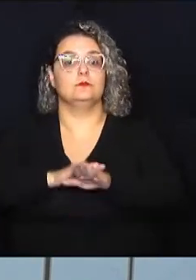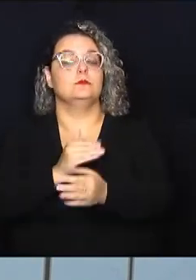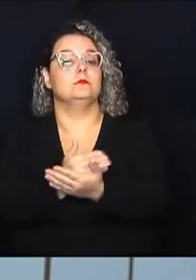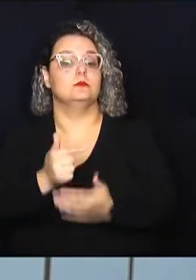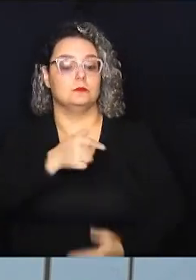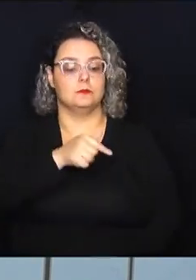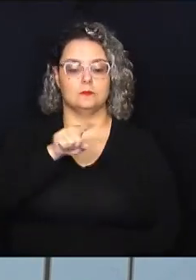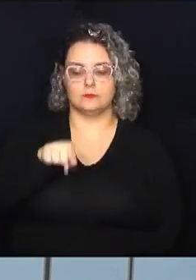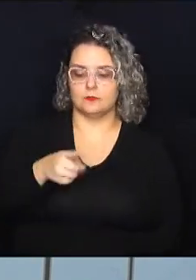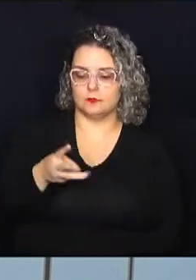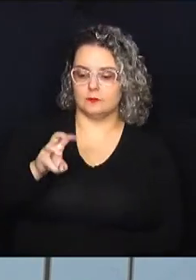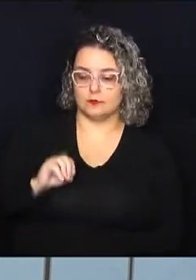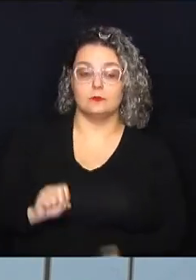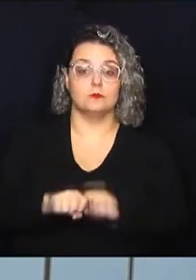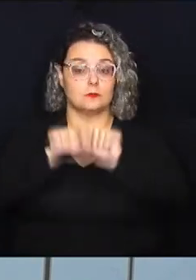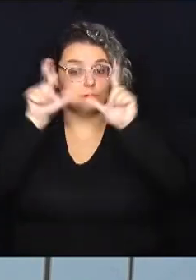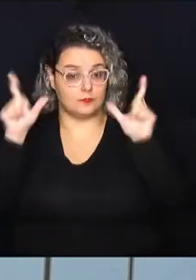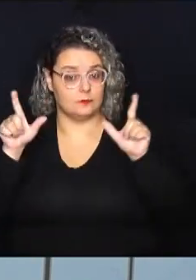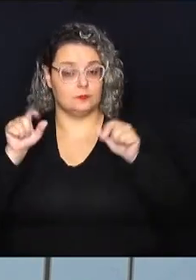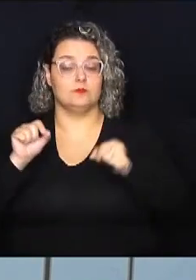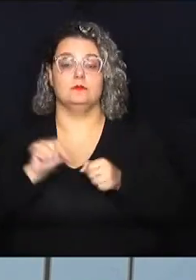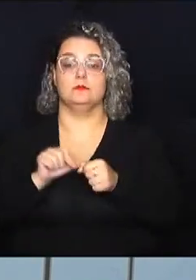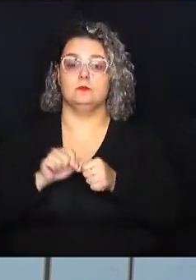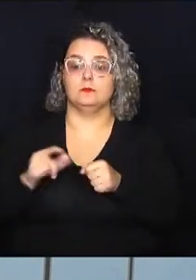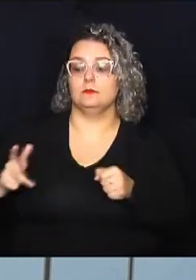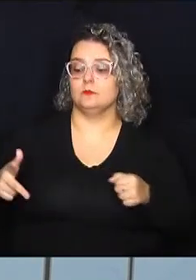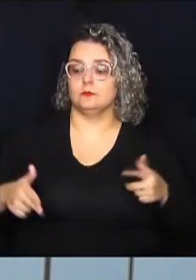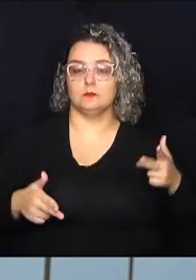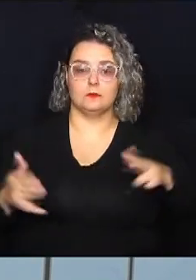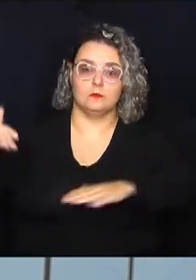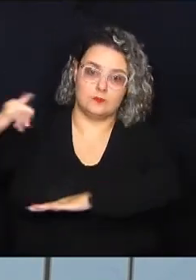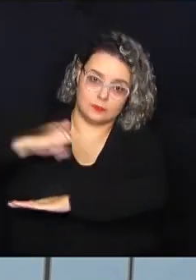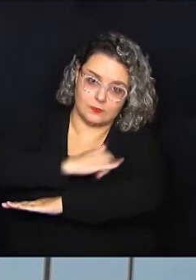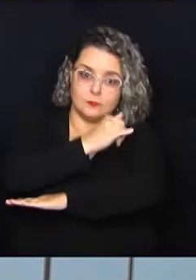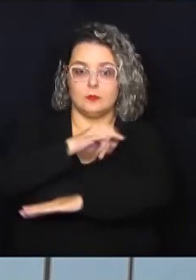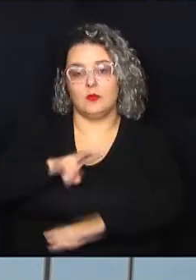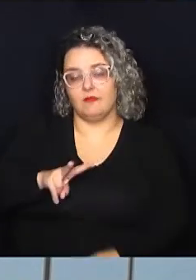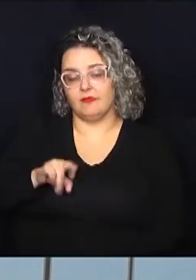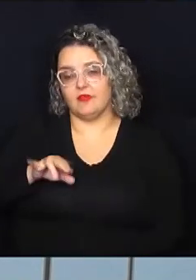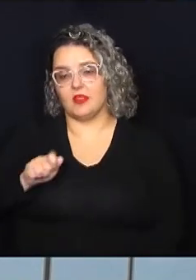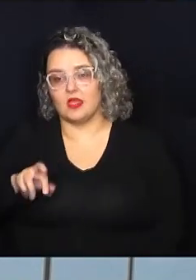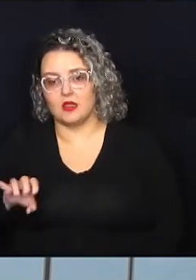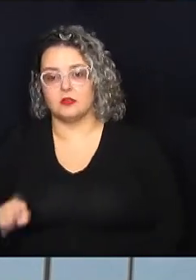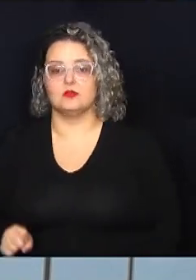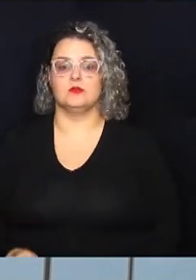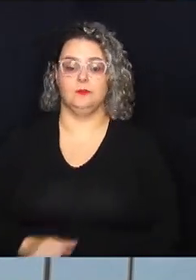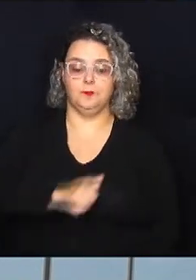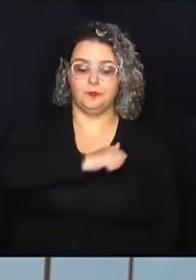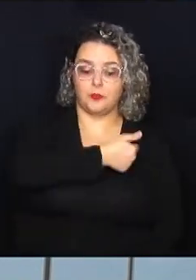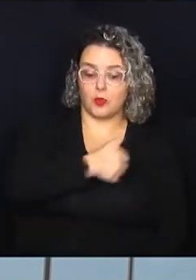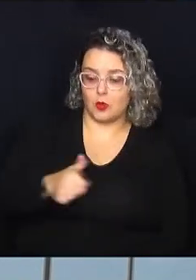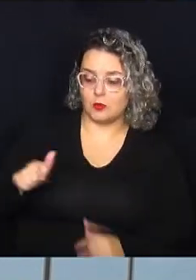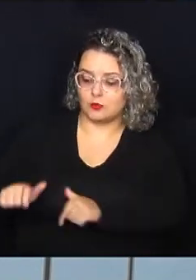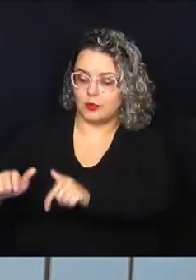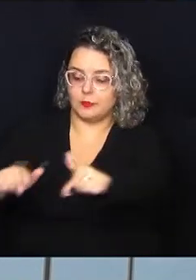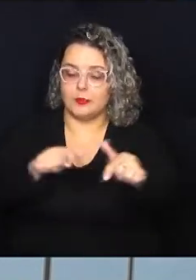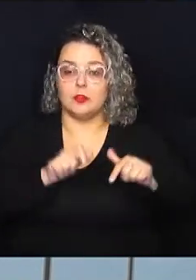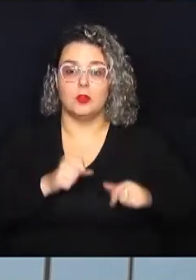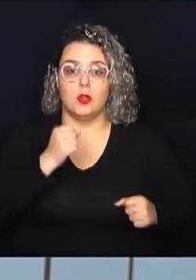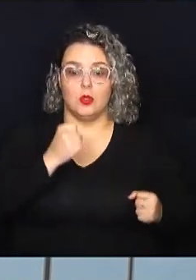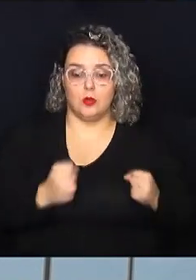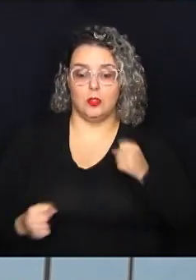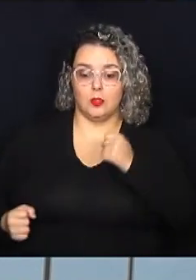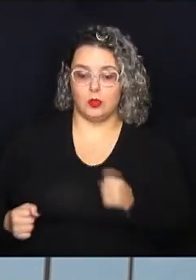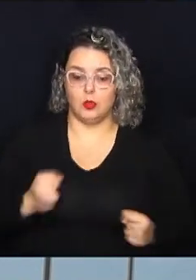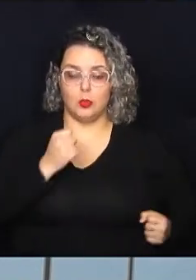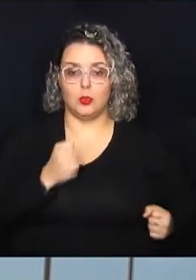7:30 da manhã com a realização de bloqueios diários ao todo serão 11 pontos de operação a largada que está